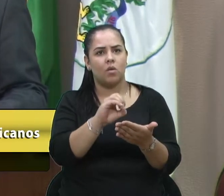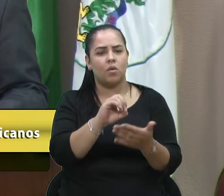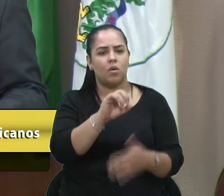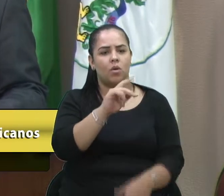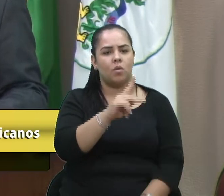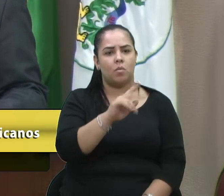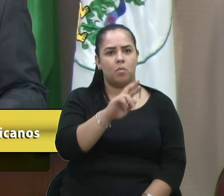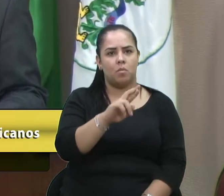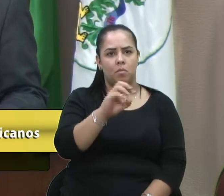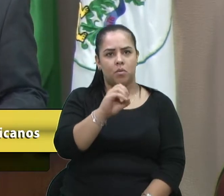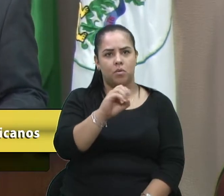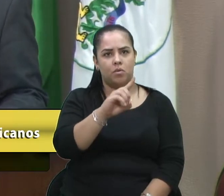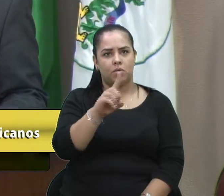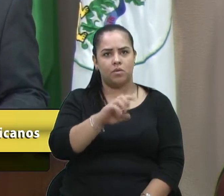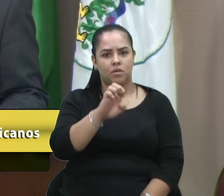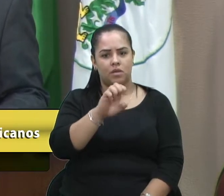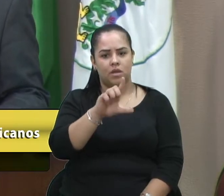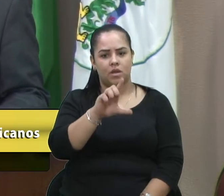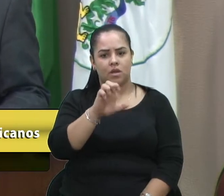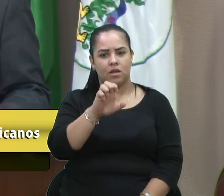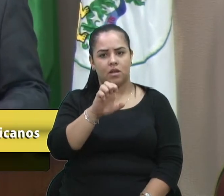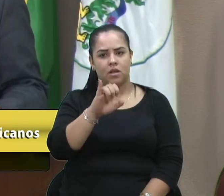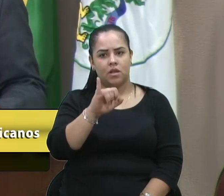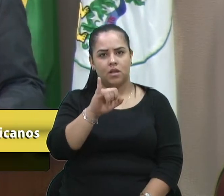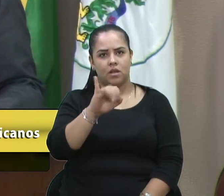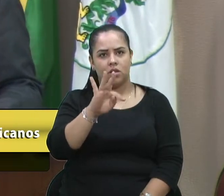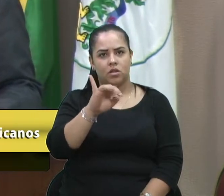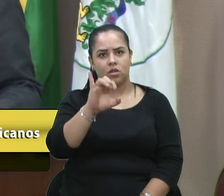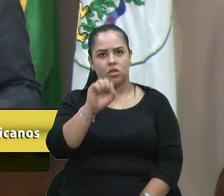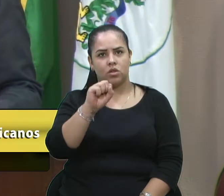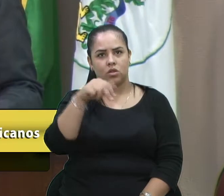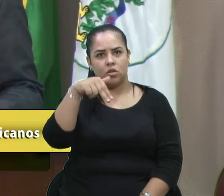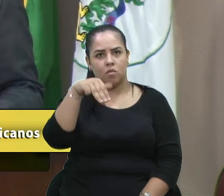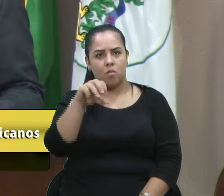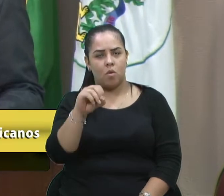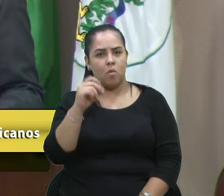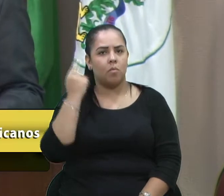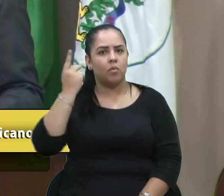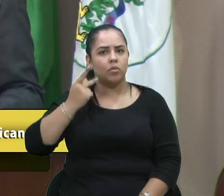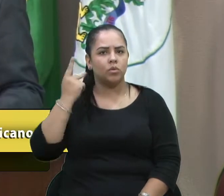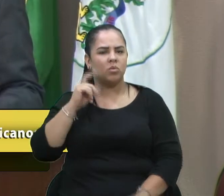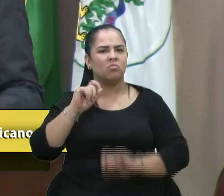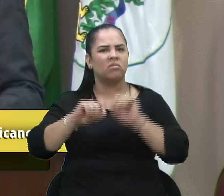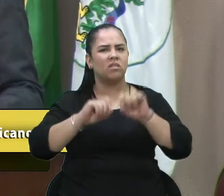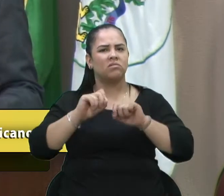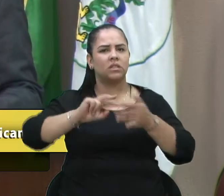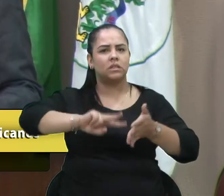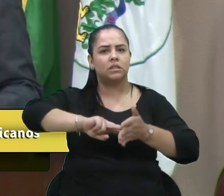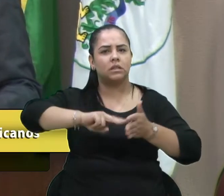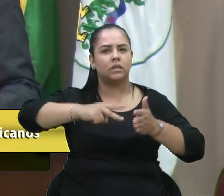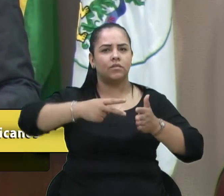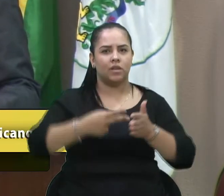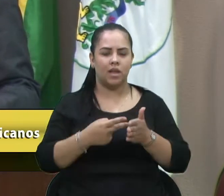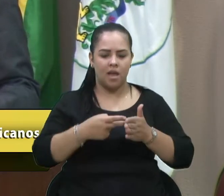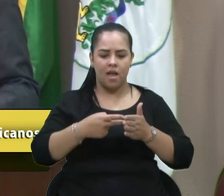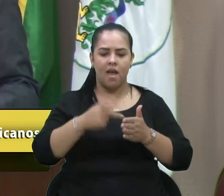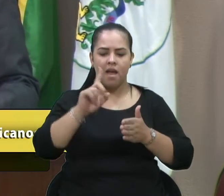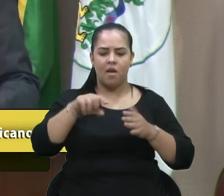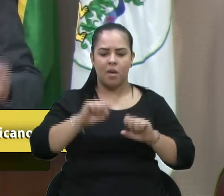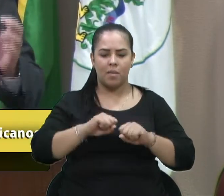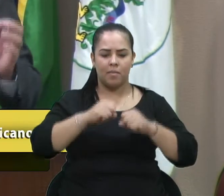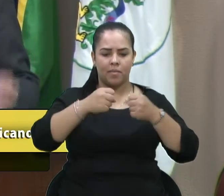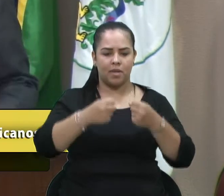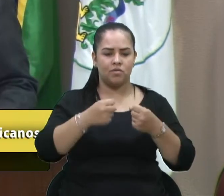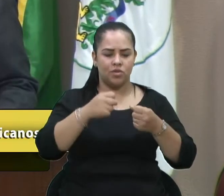proselitismo político. Qual o significado? Empenho de tentar converter uma